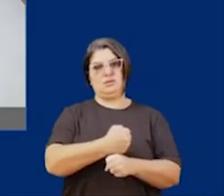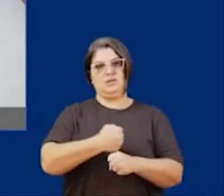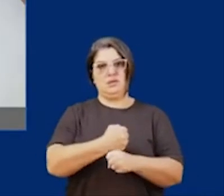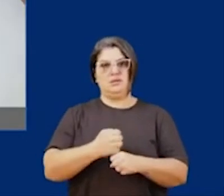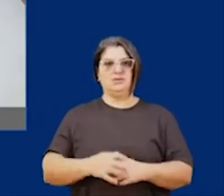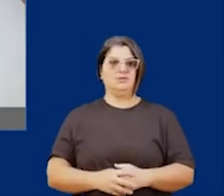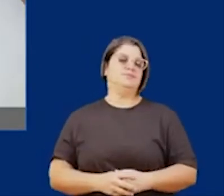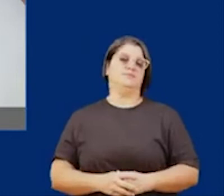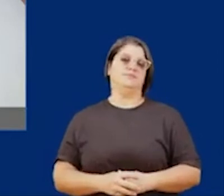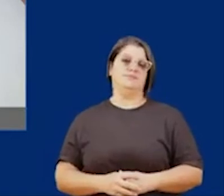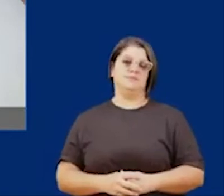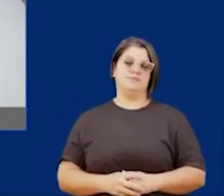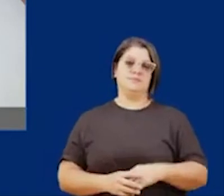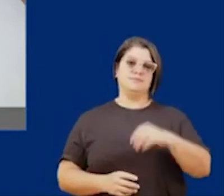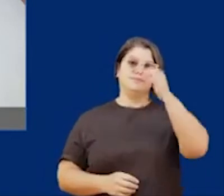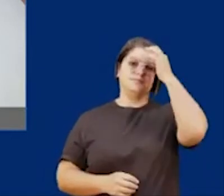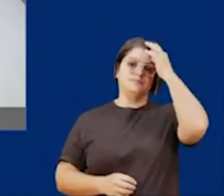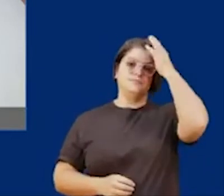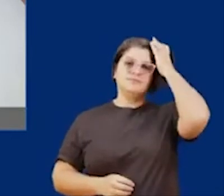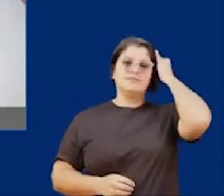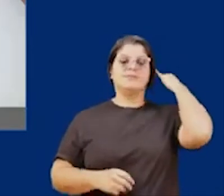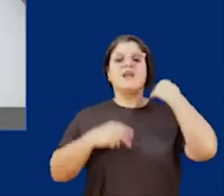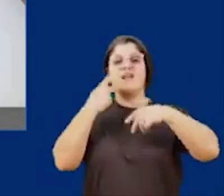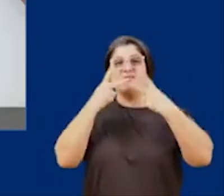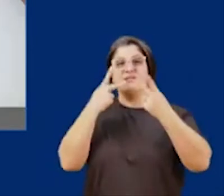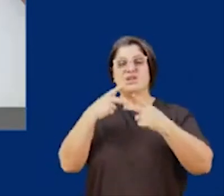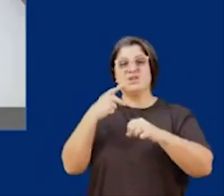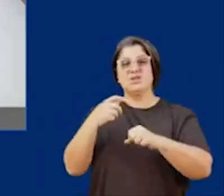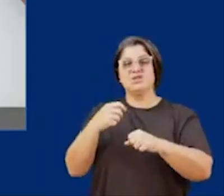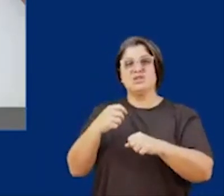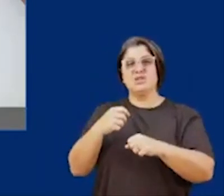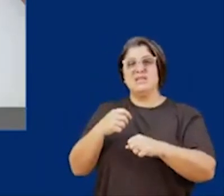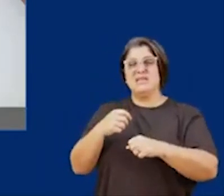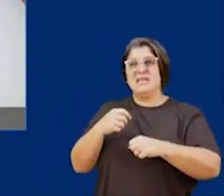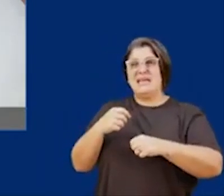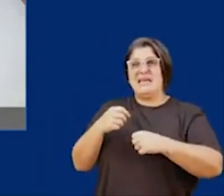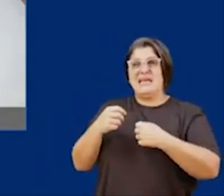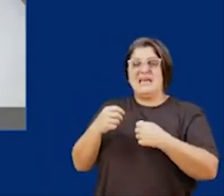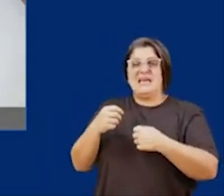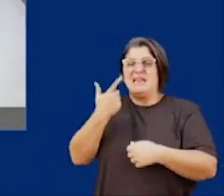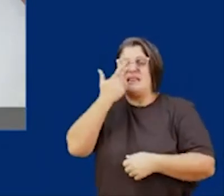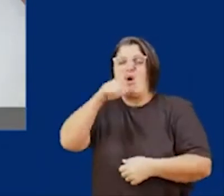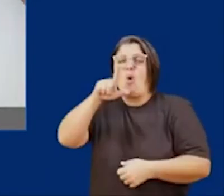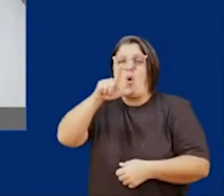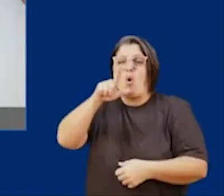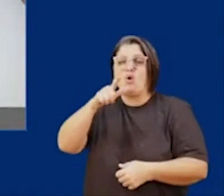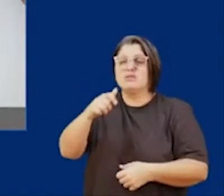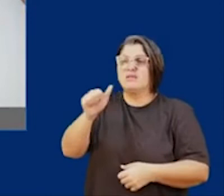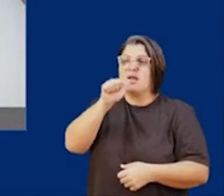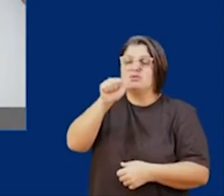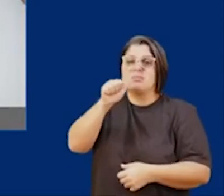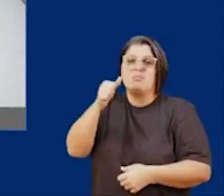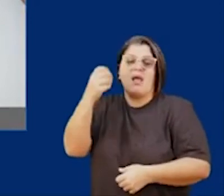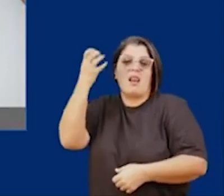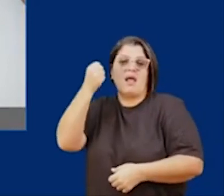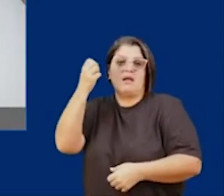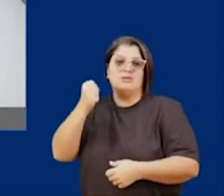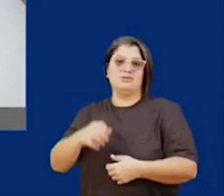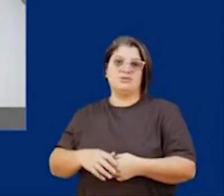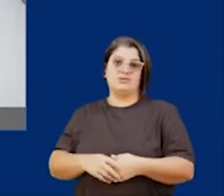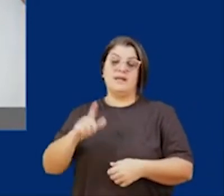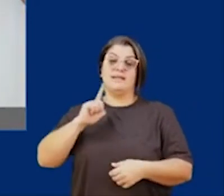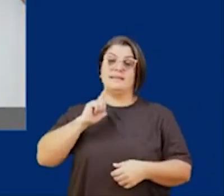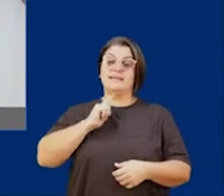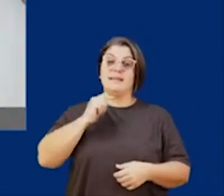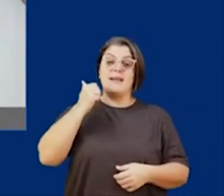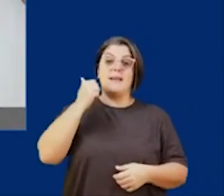Ele foi mais específico em intolerância à lactose. Tem algumas vezes que algumas mães têm que fazer a dieta enquanto está amamentando também, né?